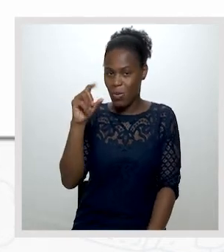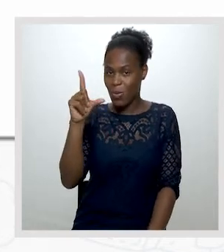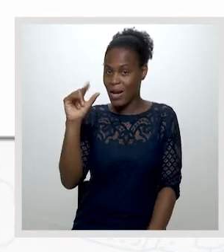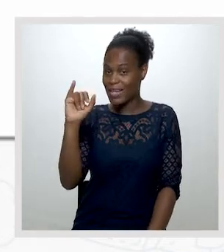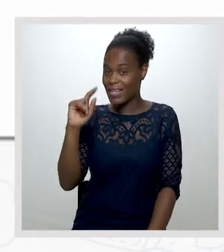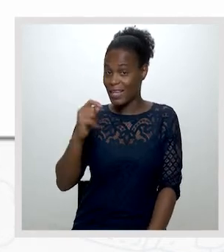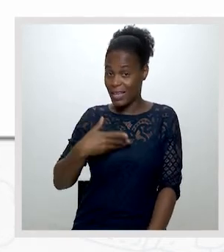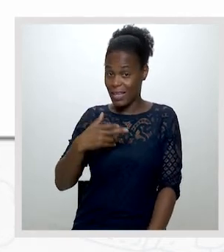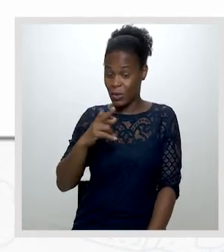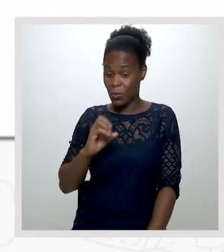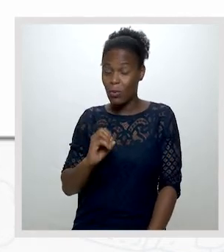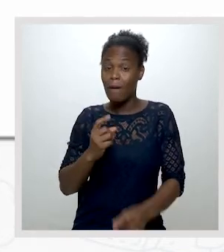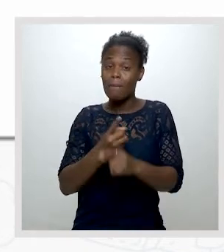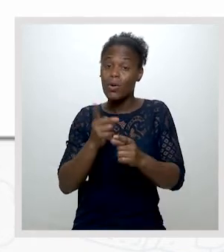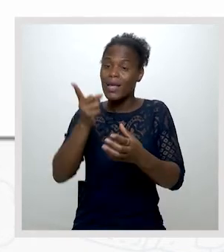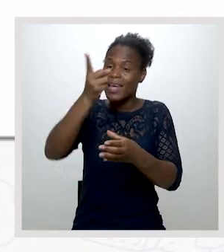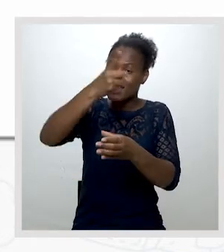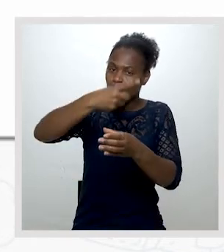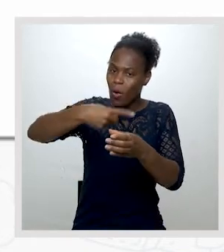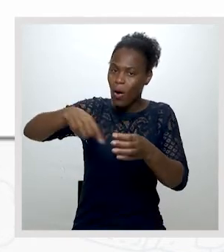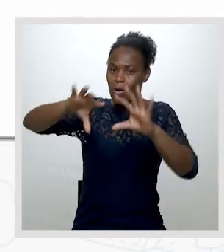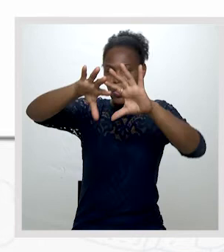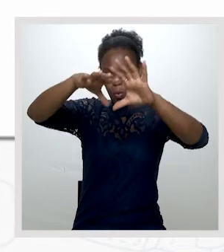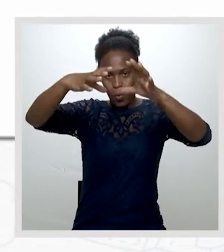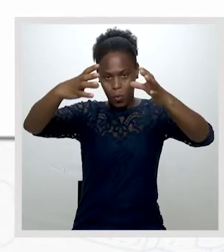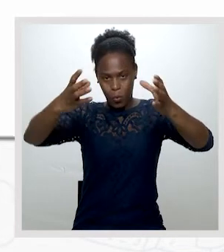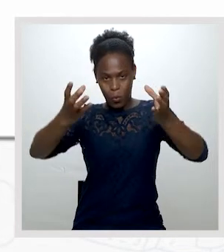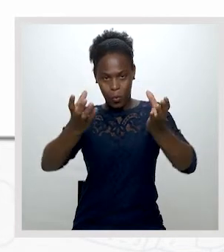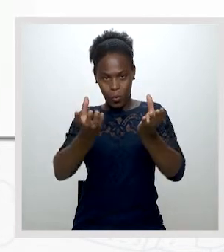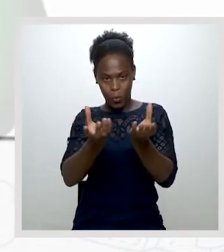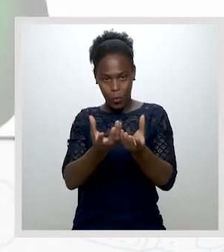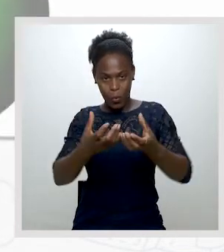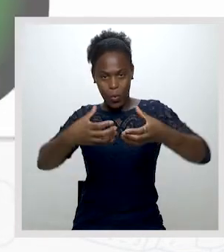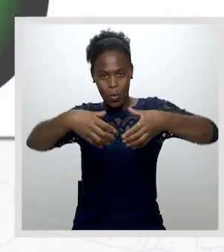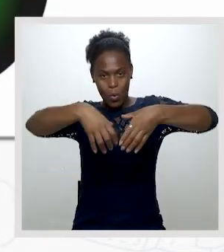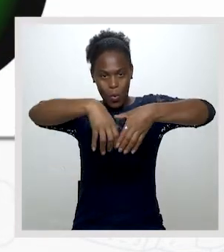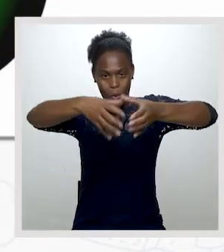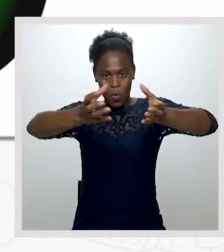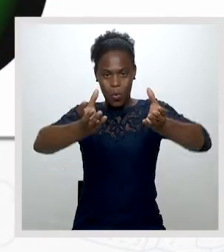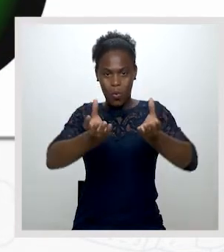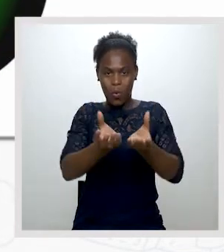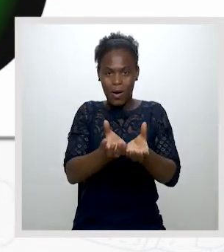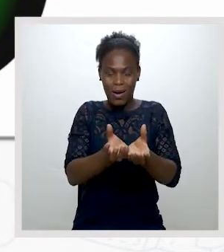uma esfera e a esfera tem superfície curva.